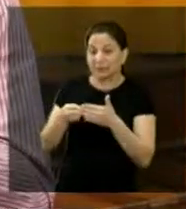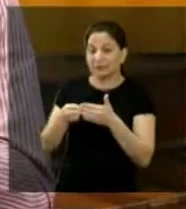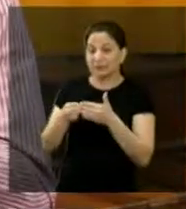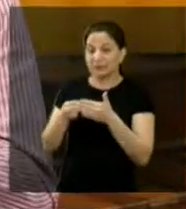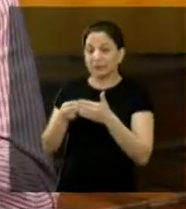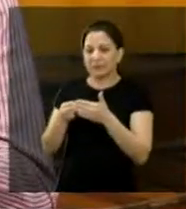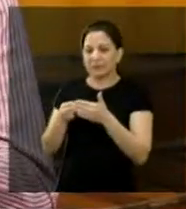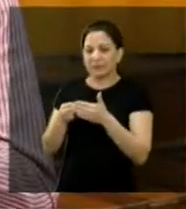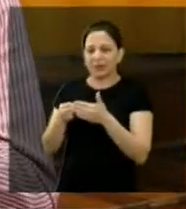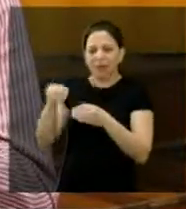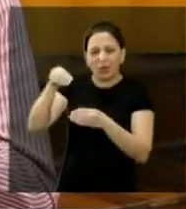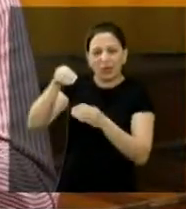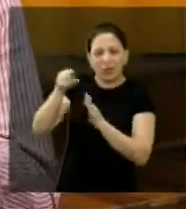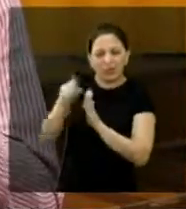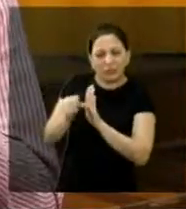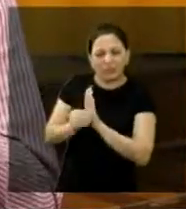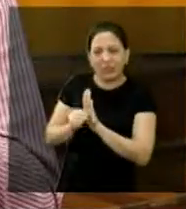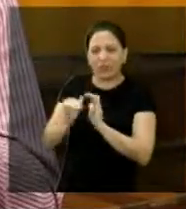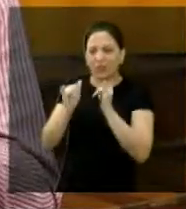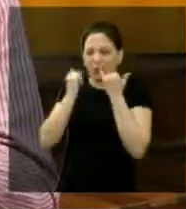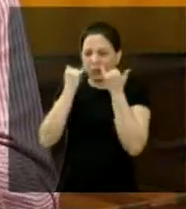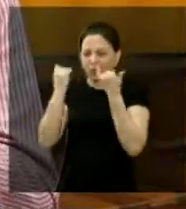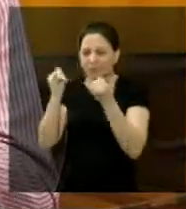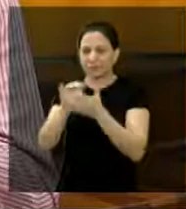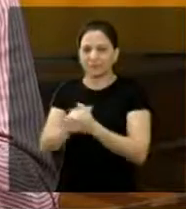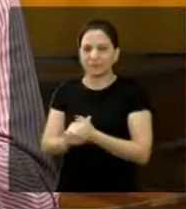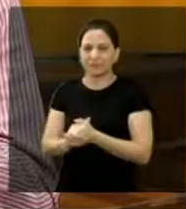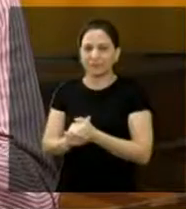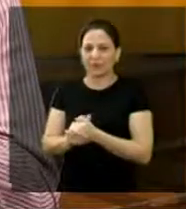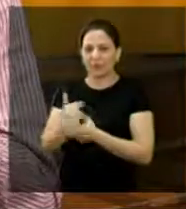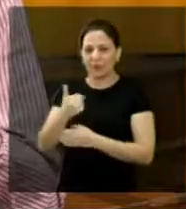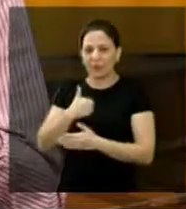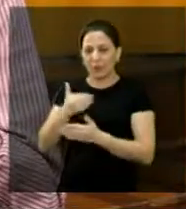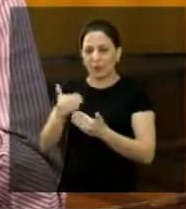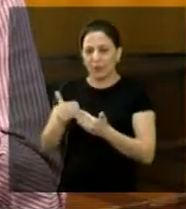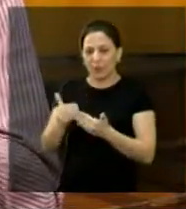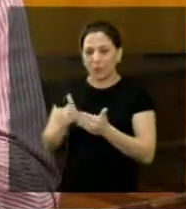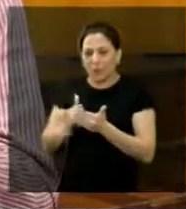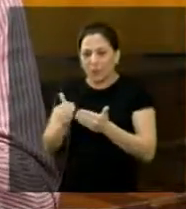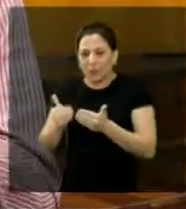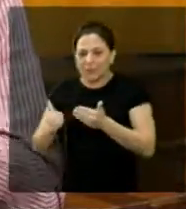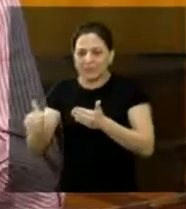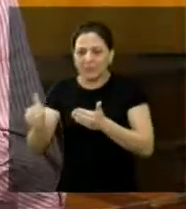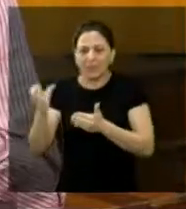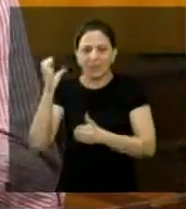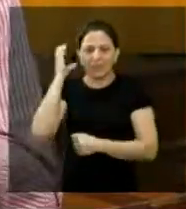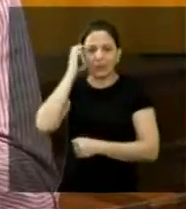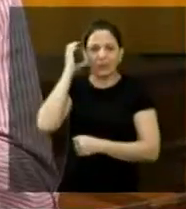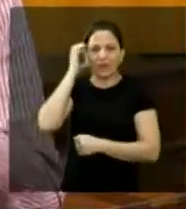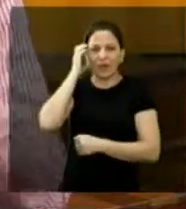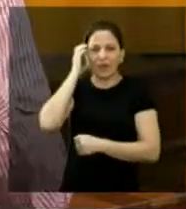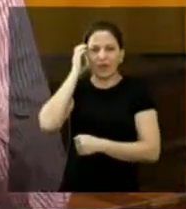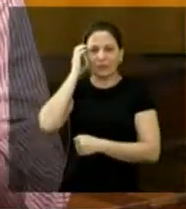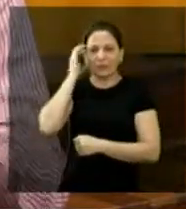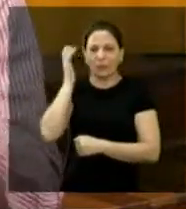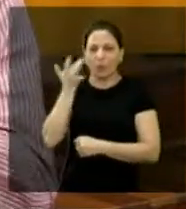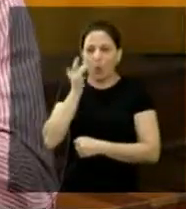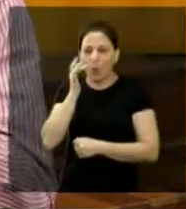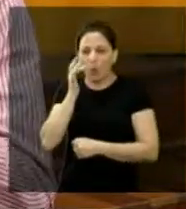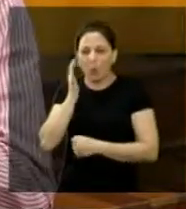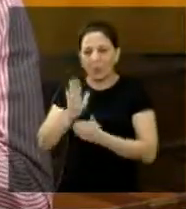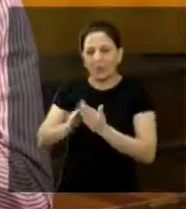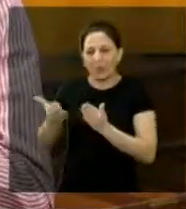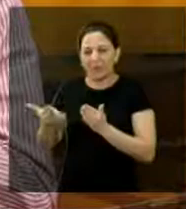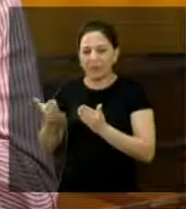adendo, né? Eu que comecei numa época de ouro do rádio, né? O esporte era, e trabalhei com